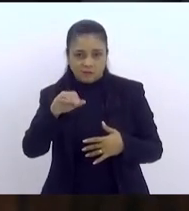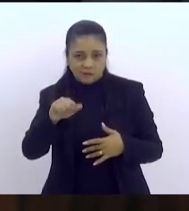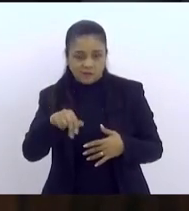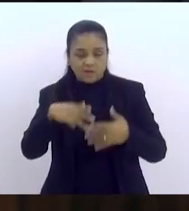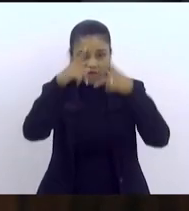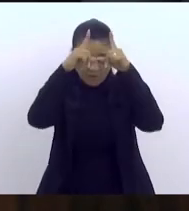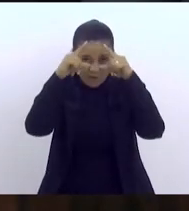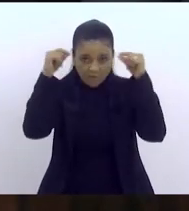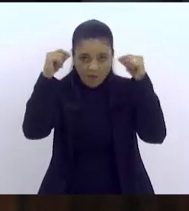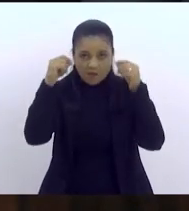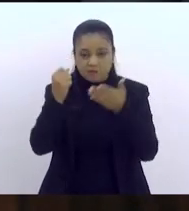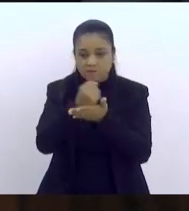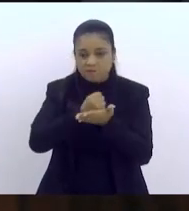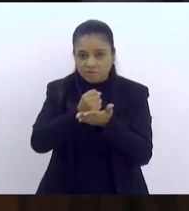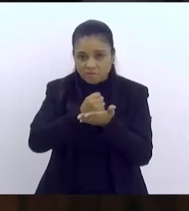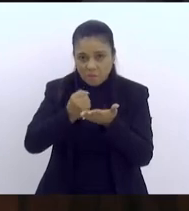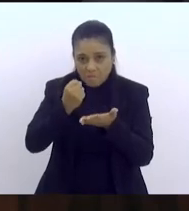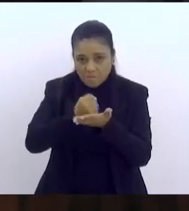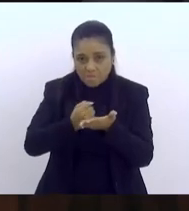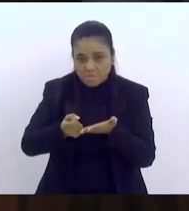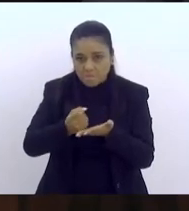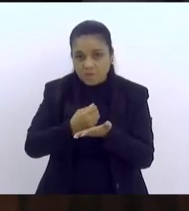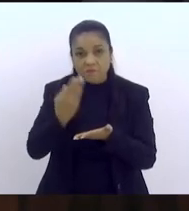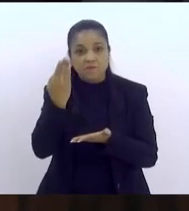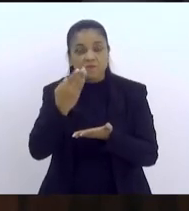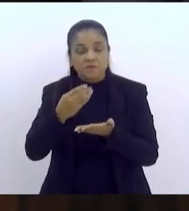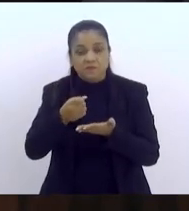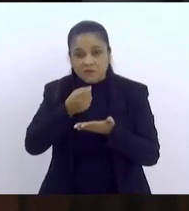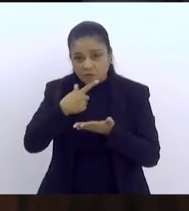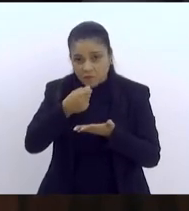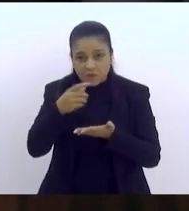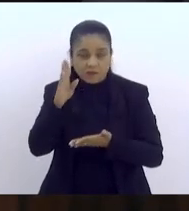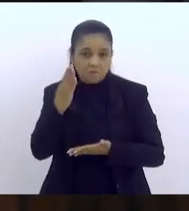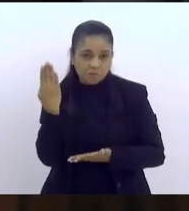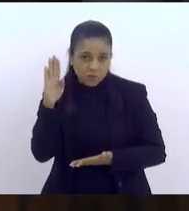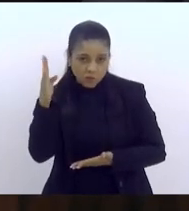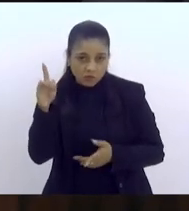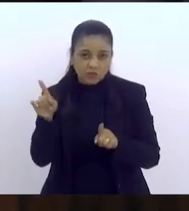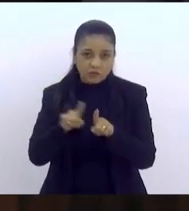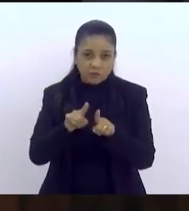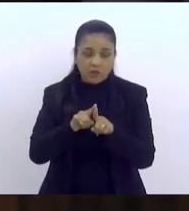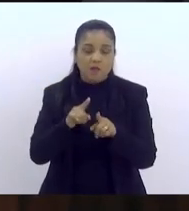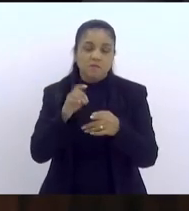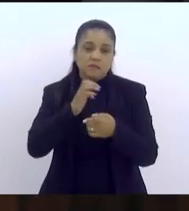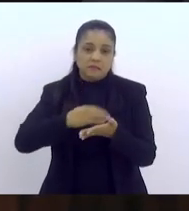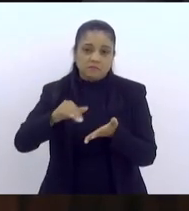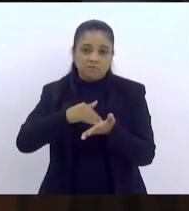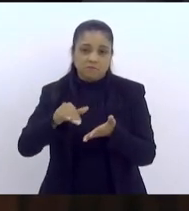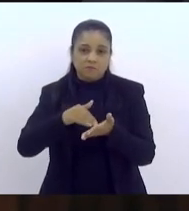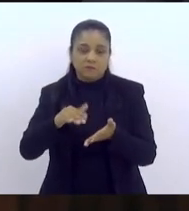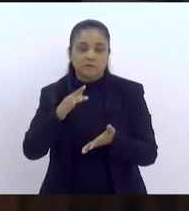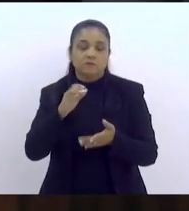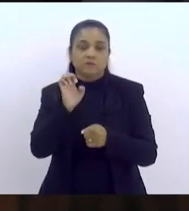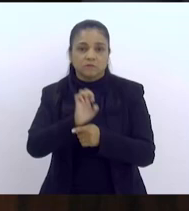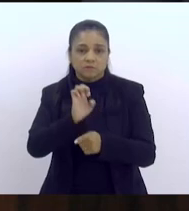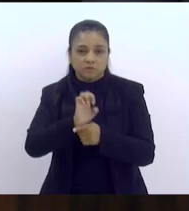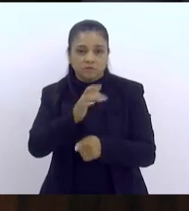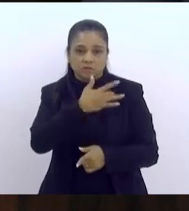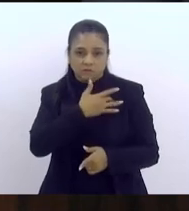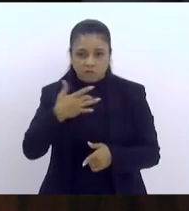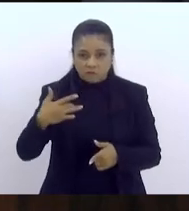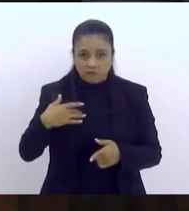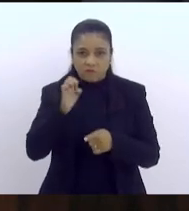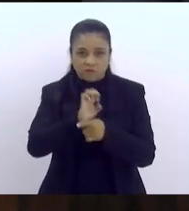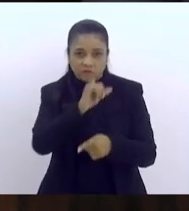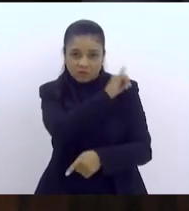farmácia e biologia para a Secretaria Estadual de Saúde do Estado do Rio de Janeiro. Parecer das Comissões